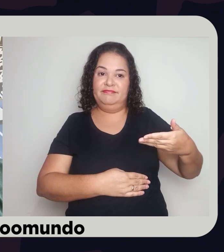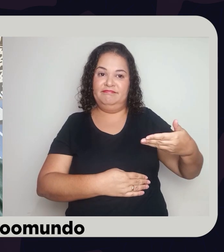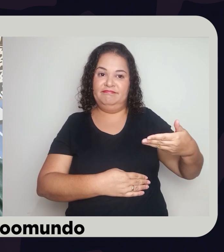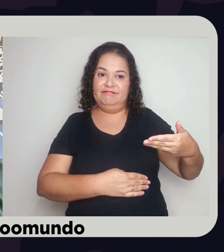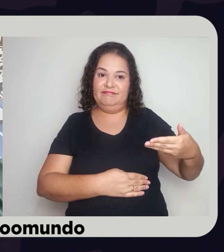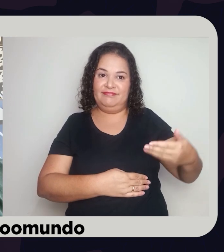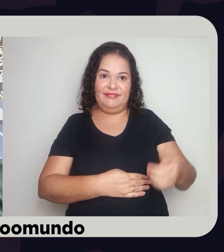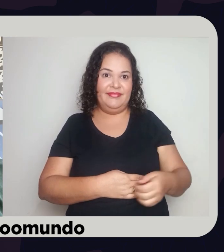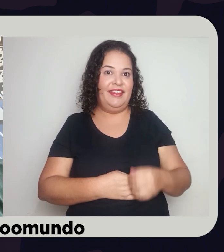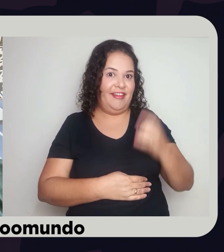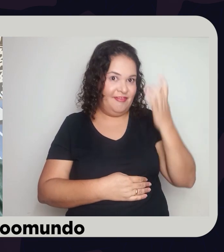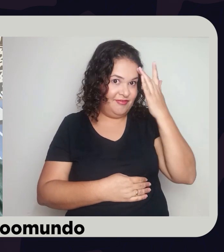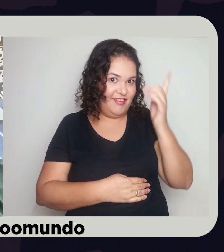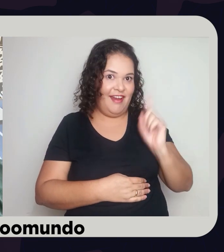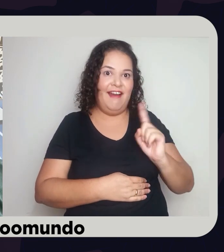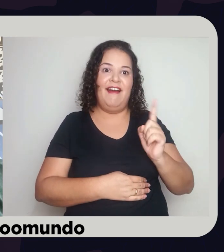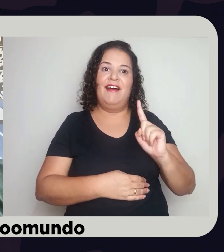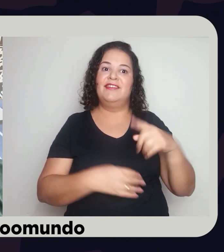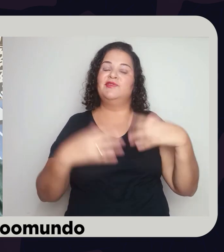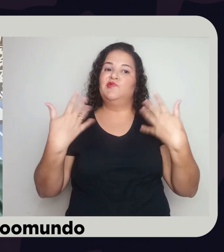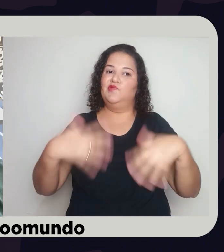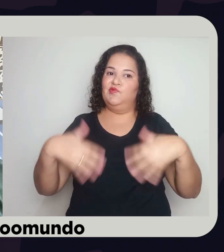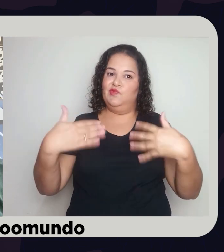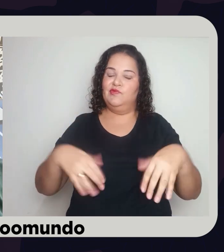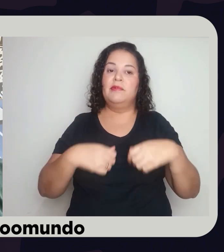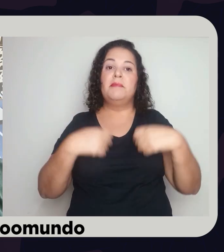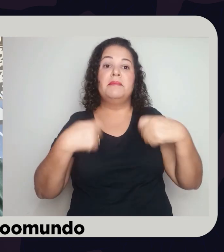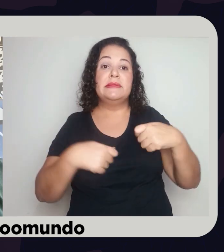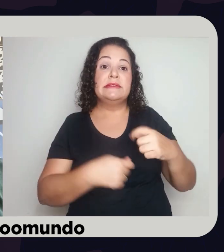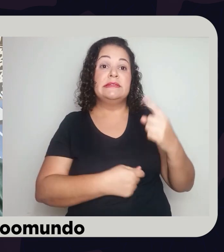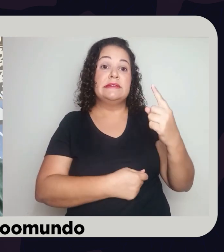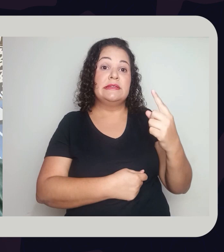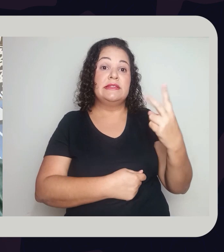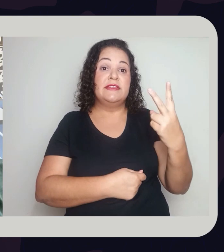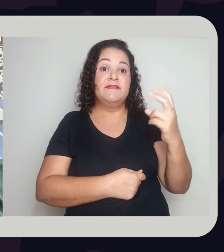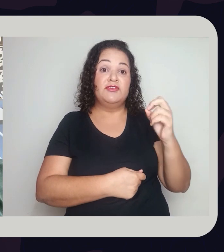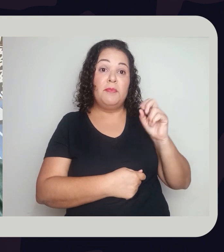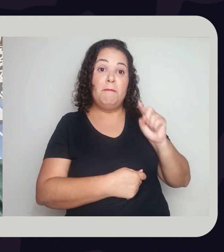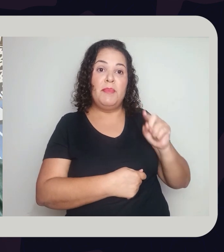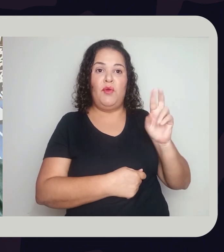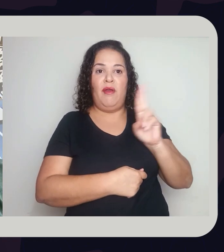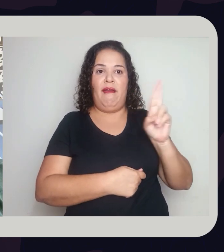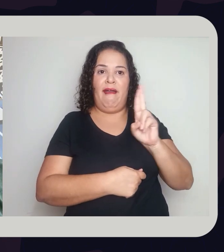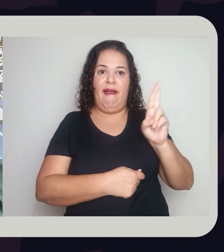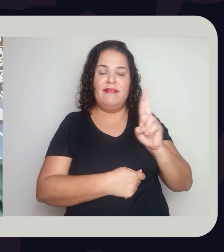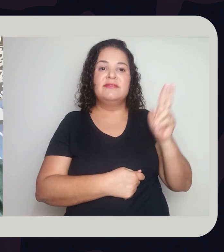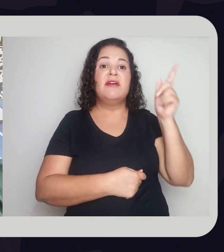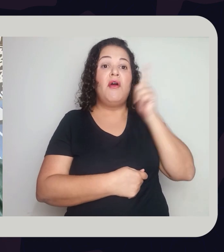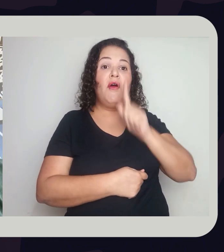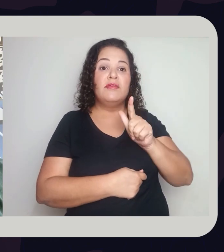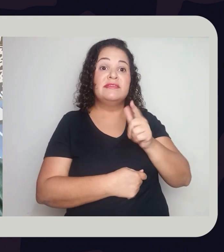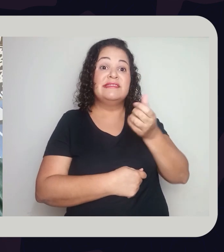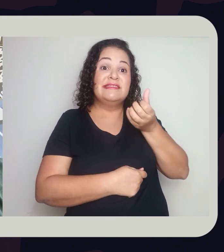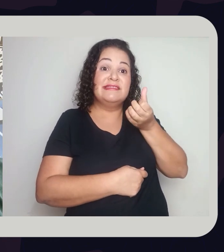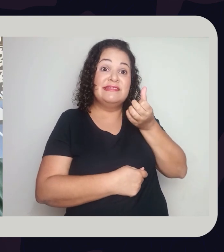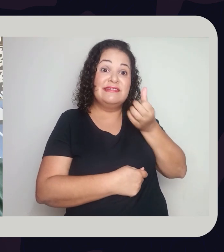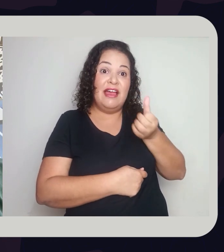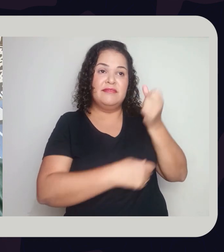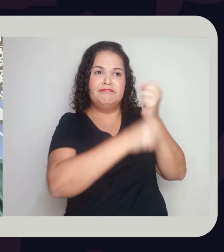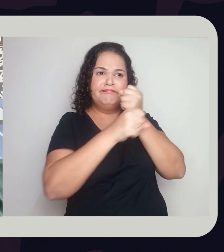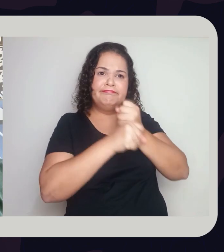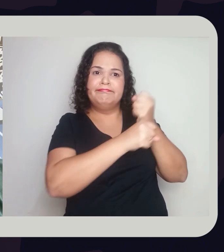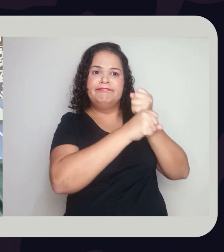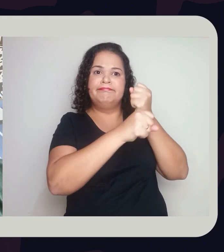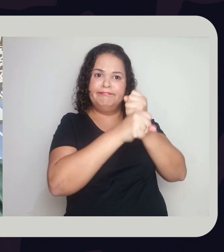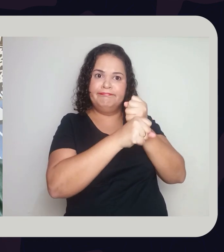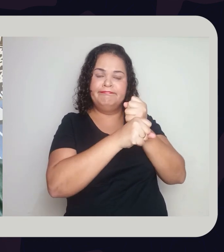benfeitoria.com/arquitetando-mundo. A gente precisa, é desafiador, a gente precisa arrecadar R$120 mil para conseguir fazer mais 6